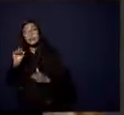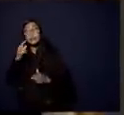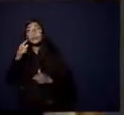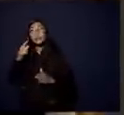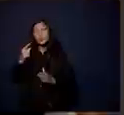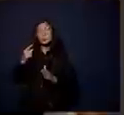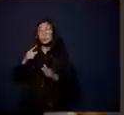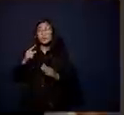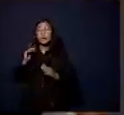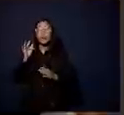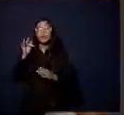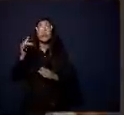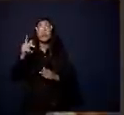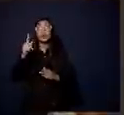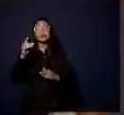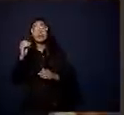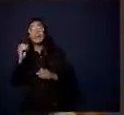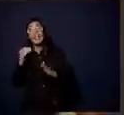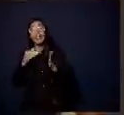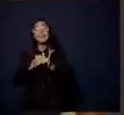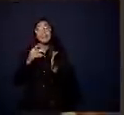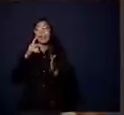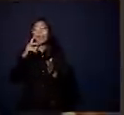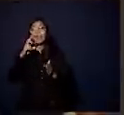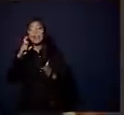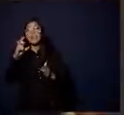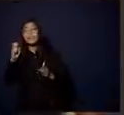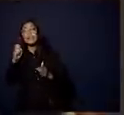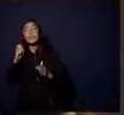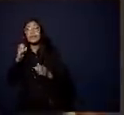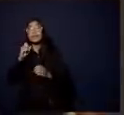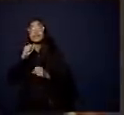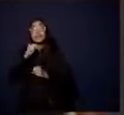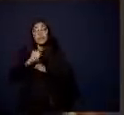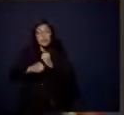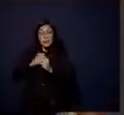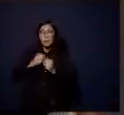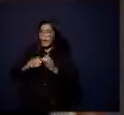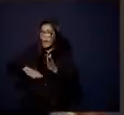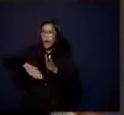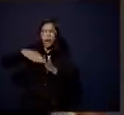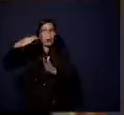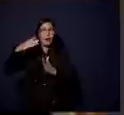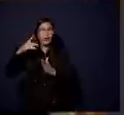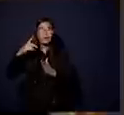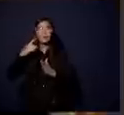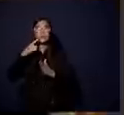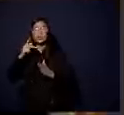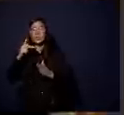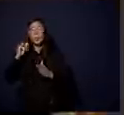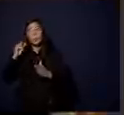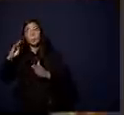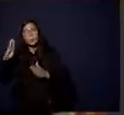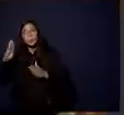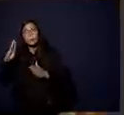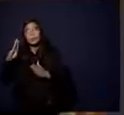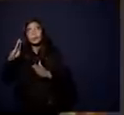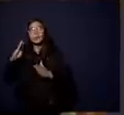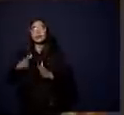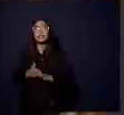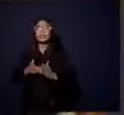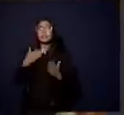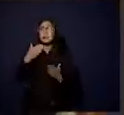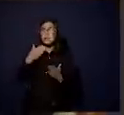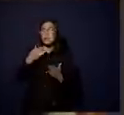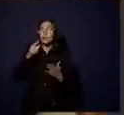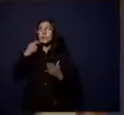de 10 a 15 anos além do que o PIB cresceria normalmente Se bem que esses 4% basicamente apenas o